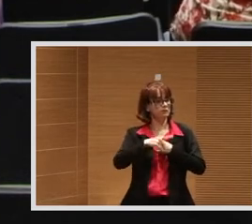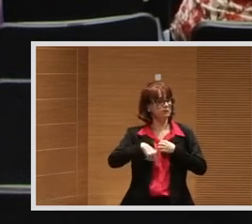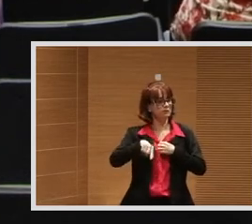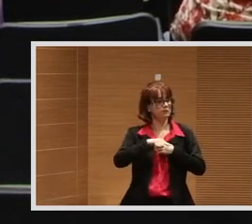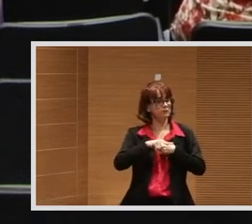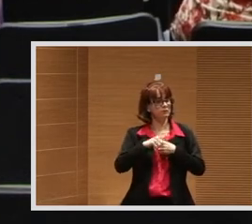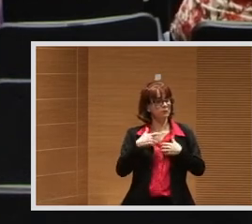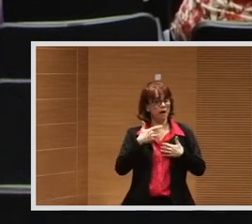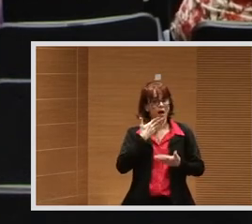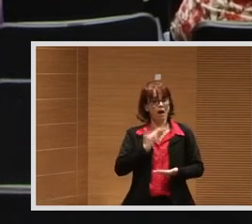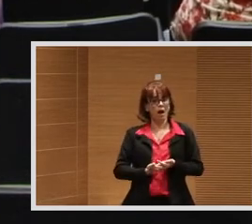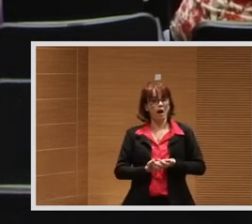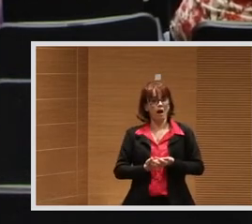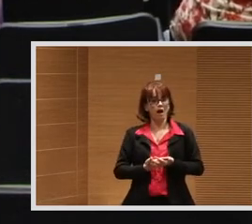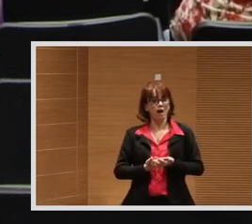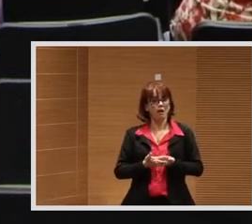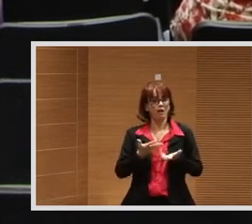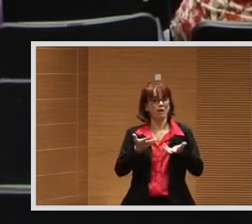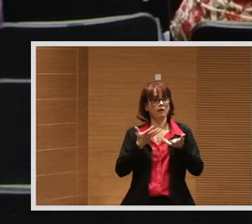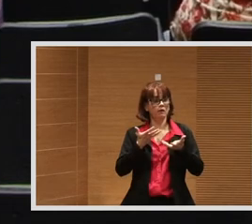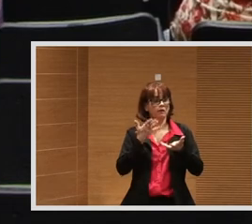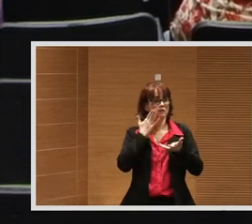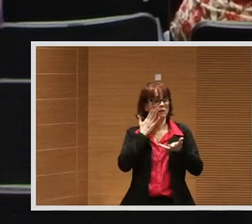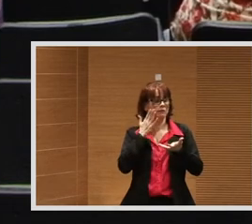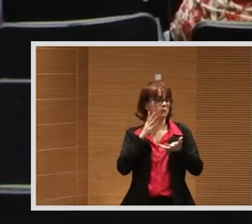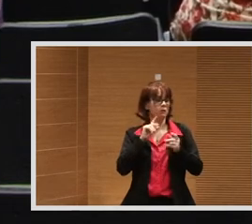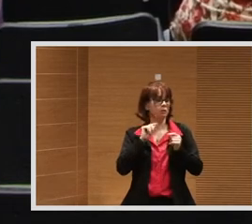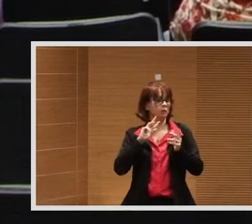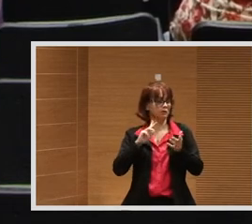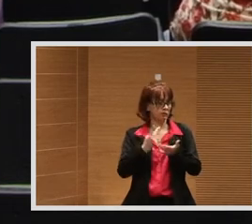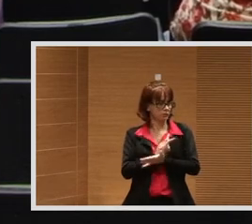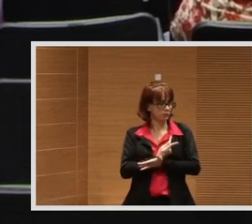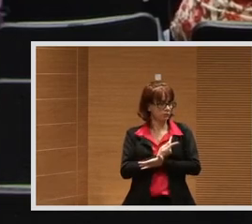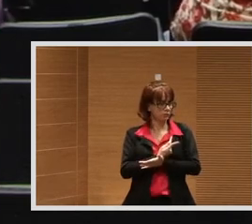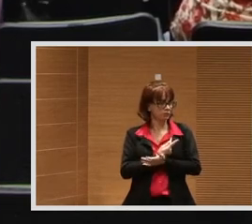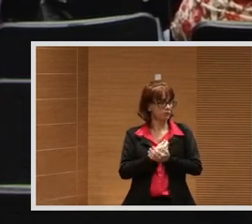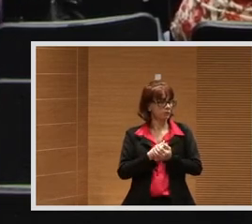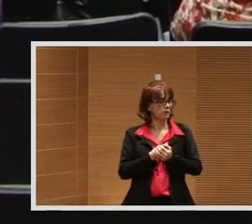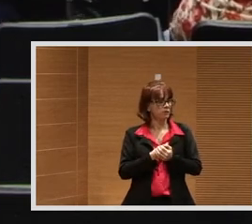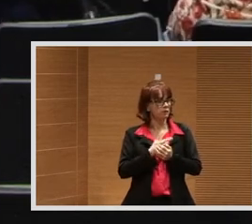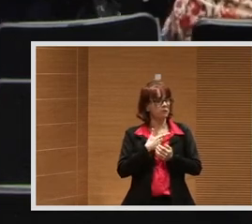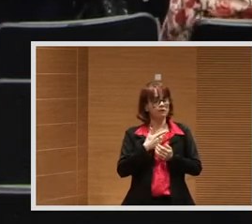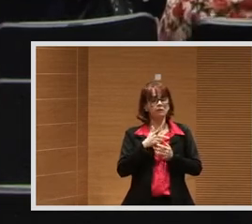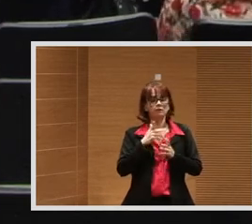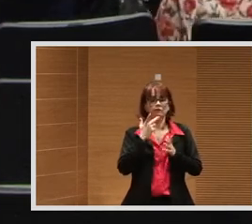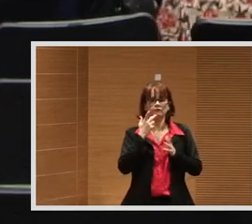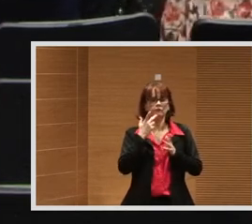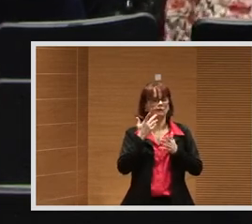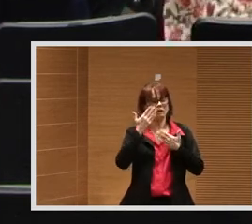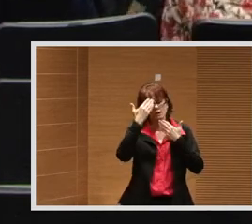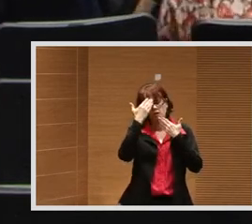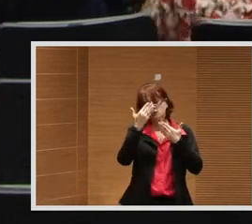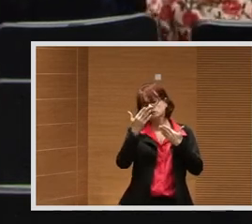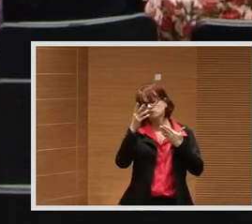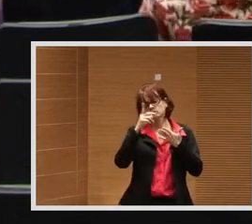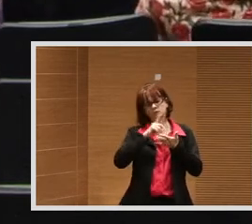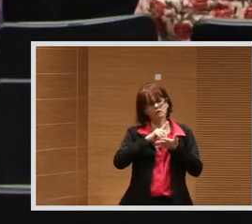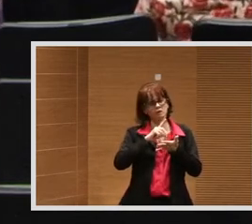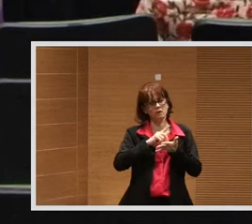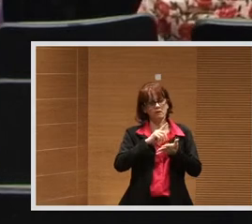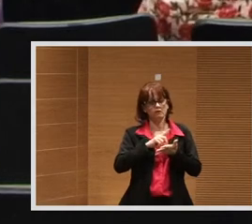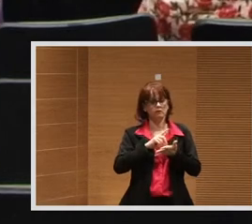já estarrecido e quer saber o desfecho. Eu só queria ilustrar com isso. Agradeço imensamente